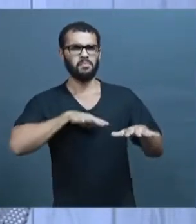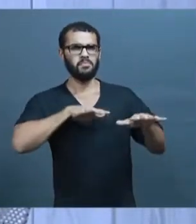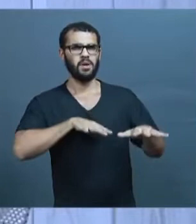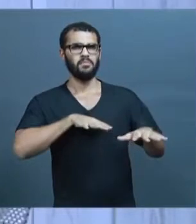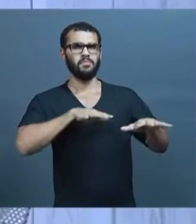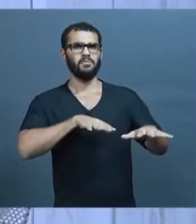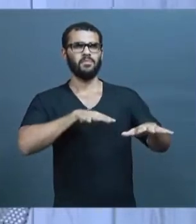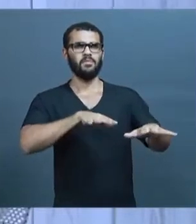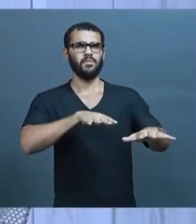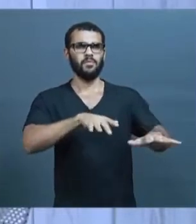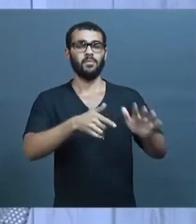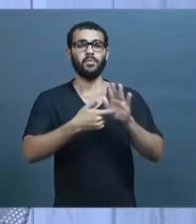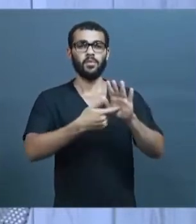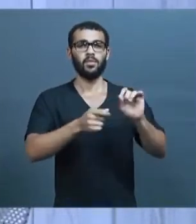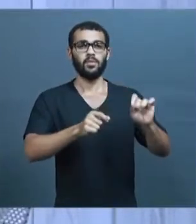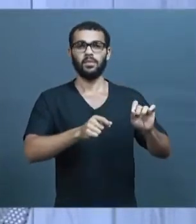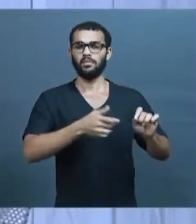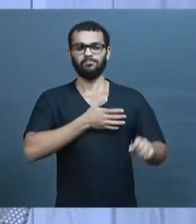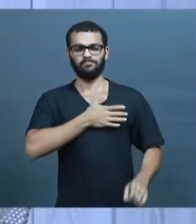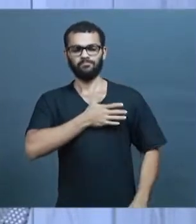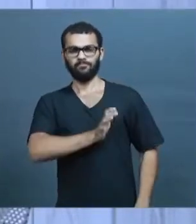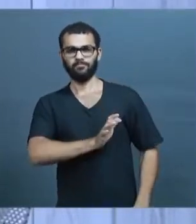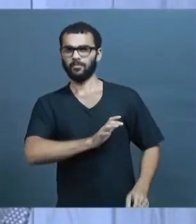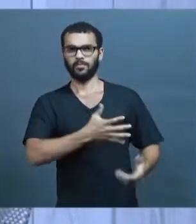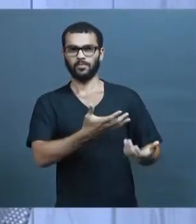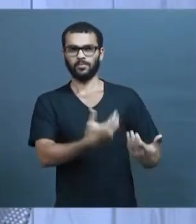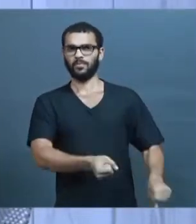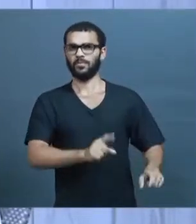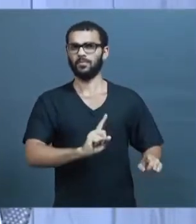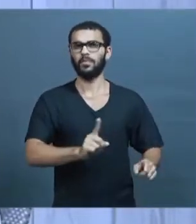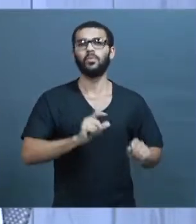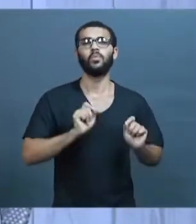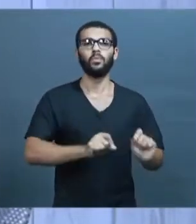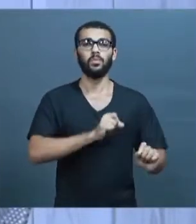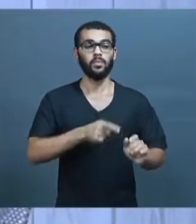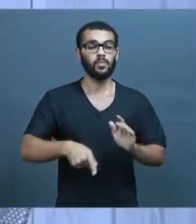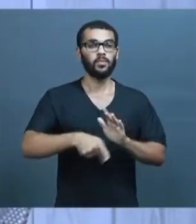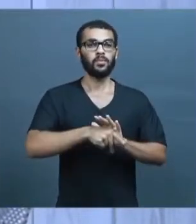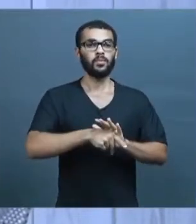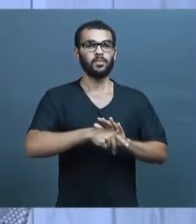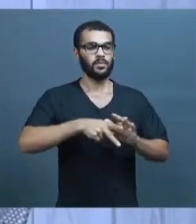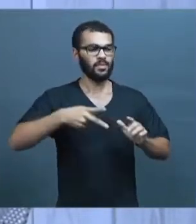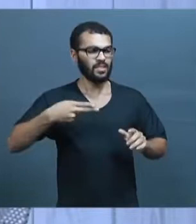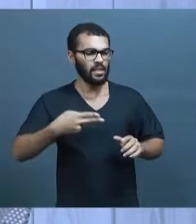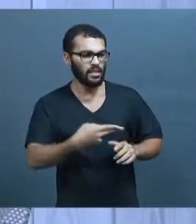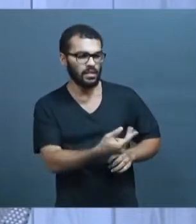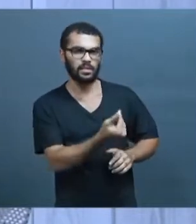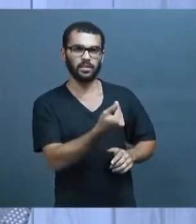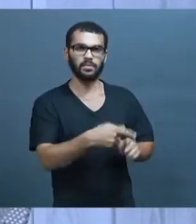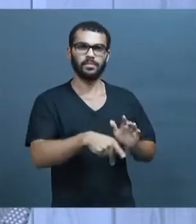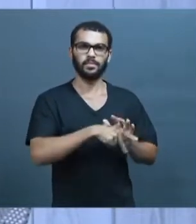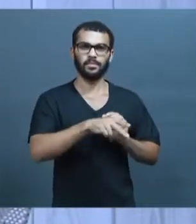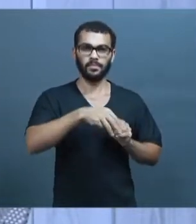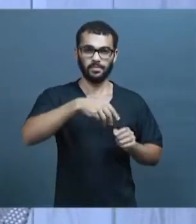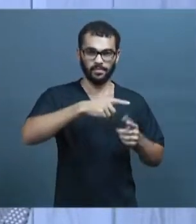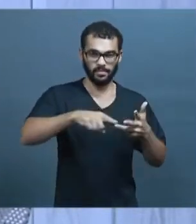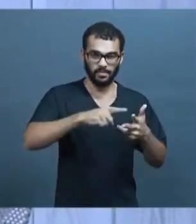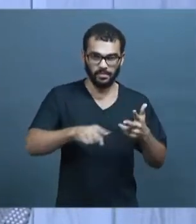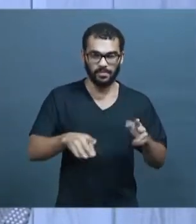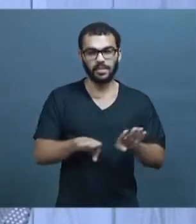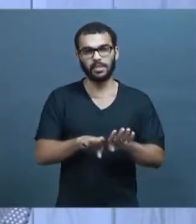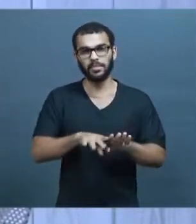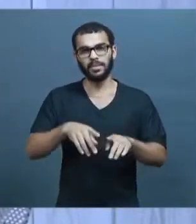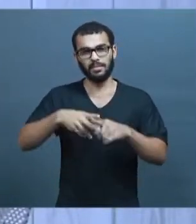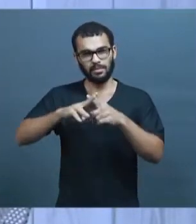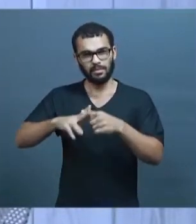MEC. Muitos também manifestaram contra a reforma da Previdência. O repórter Júnior Caritel esteve lá e conta pra gente como